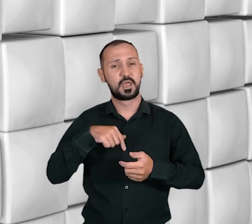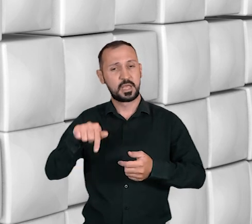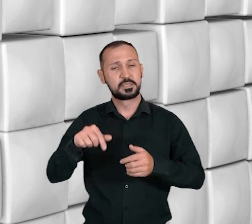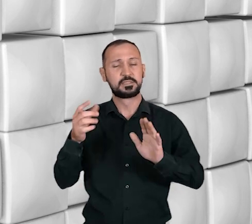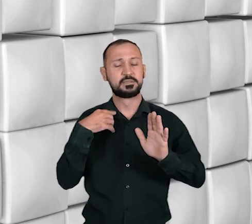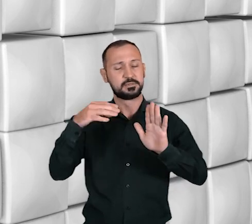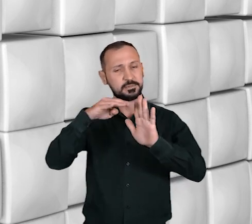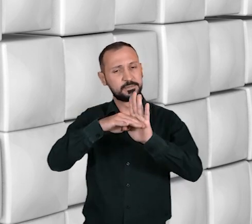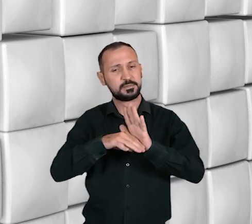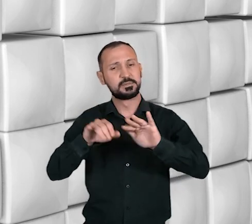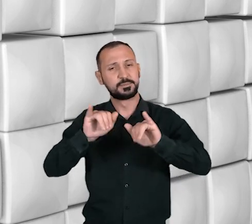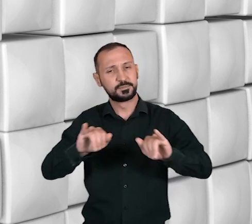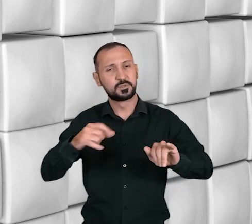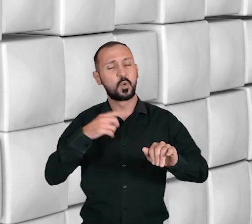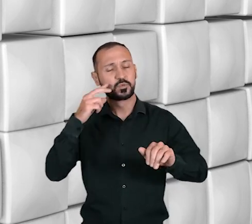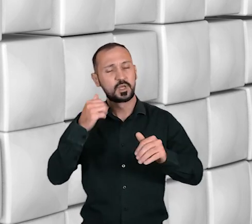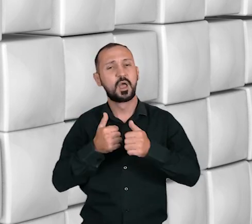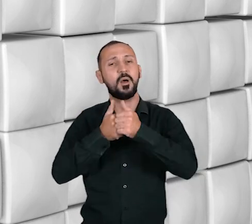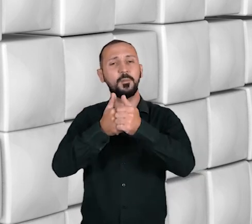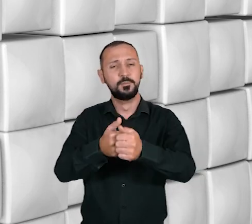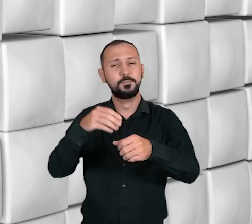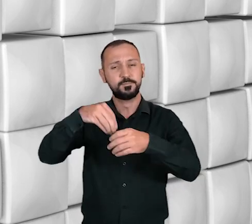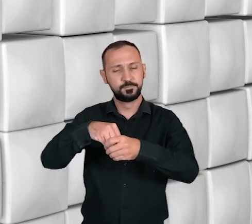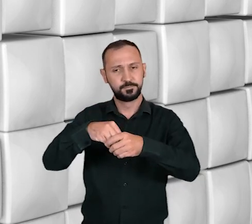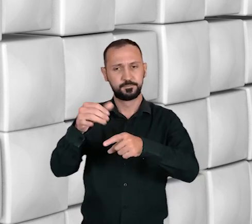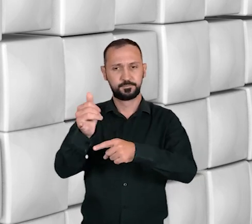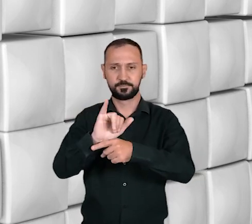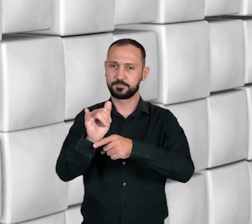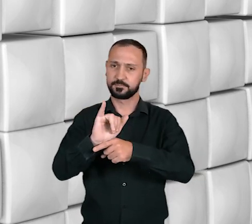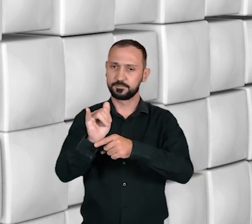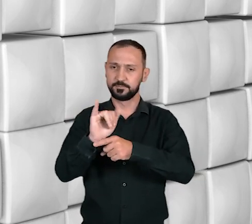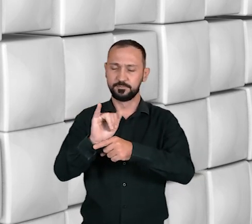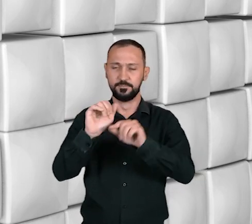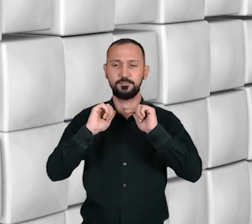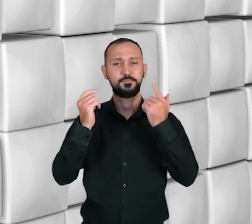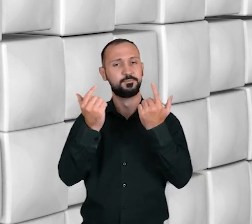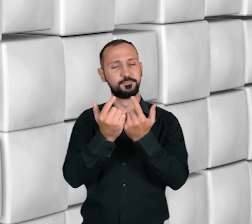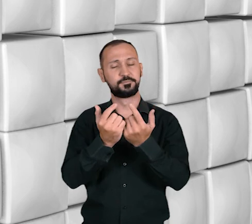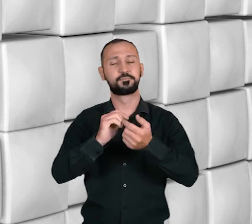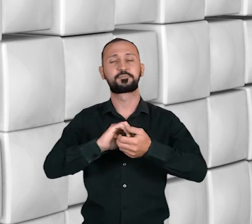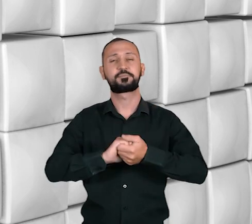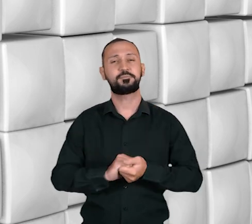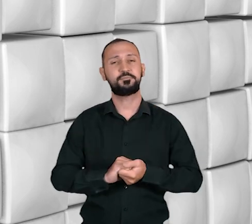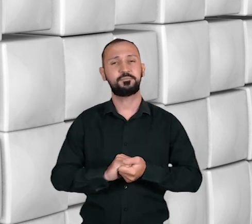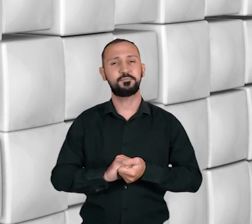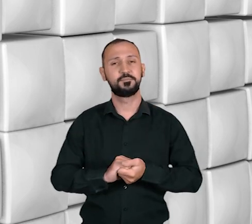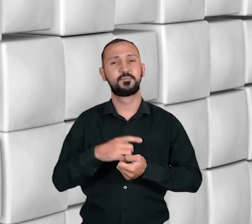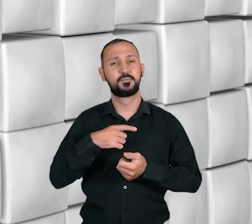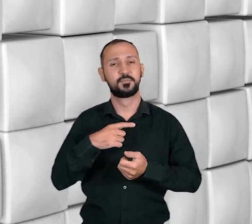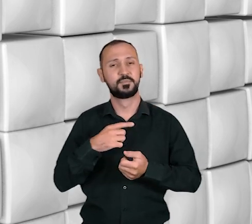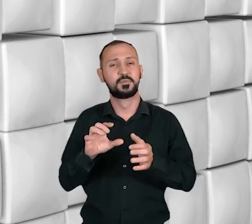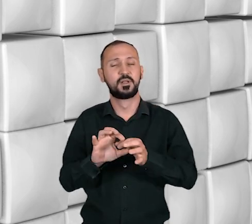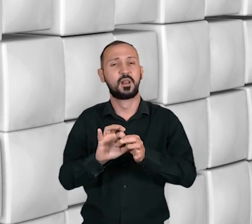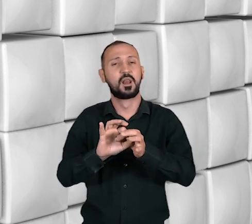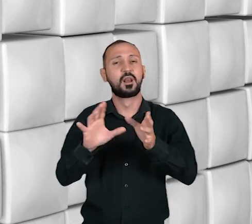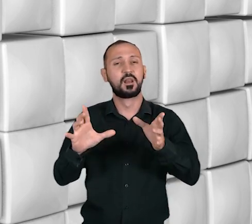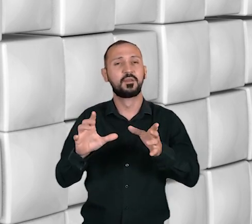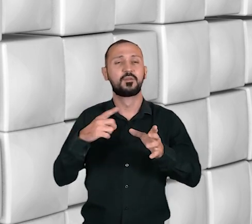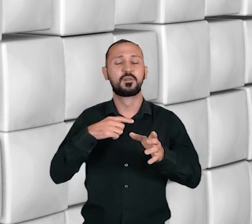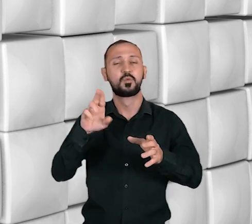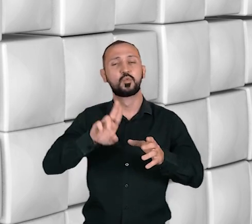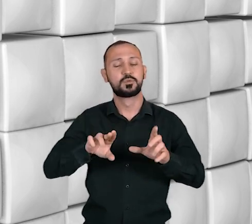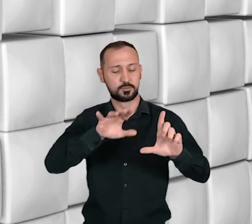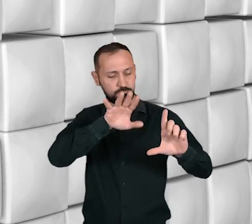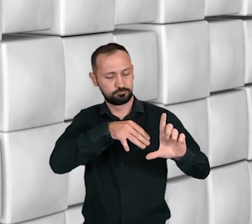Estas reportagens podem ser conferidas no YouTube da Assembleia Legislativa de Mato Grosso do Sul, com acesso disponível